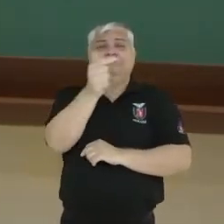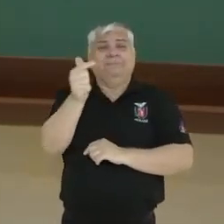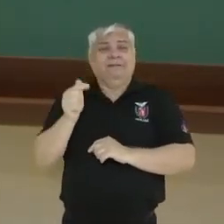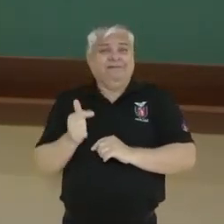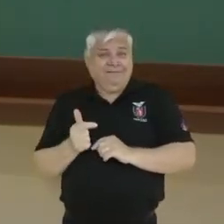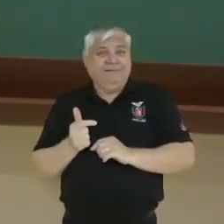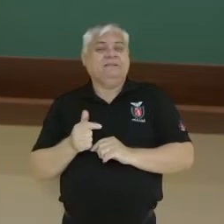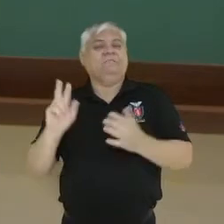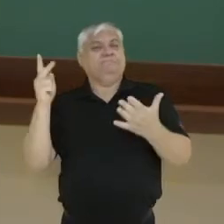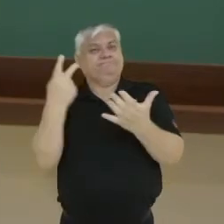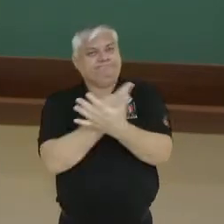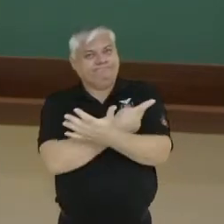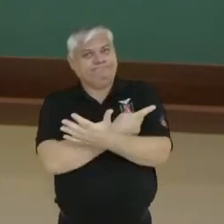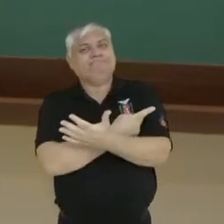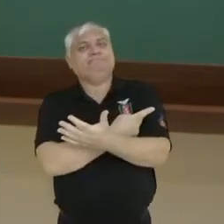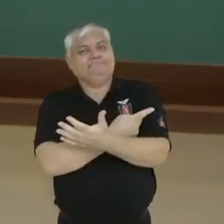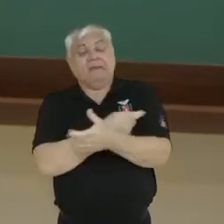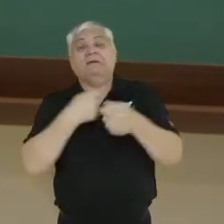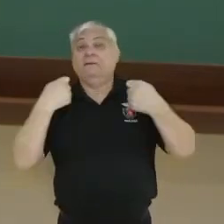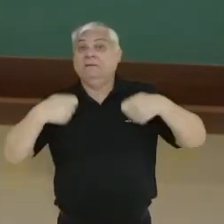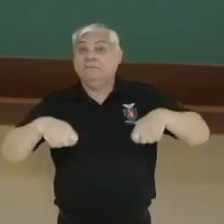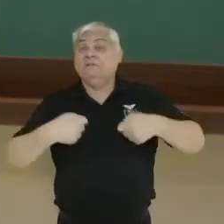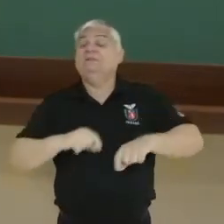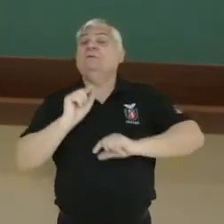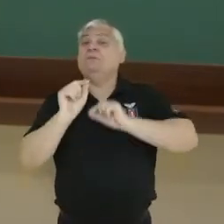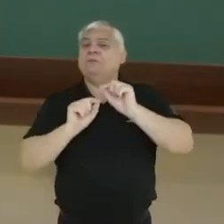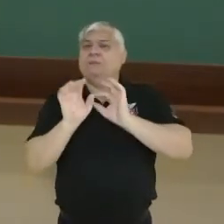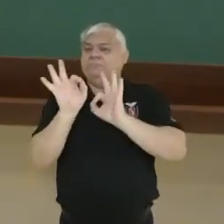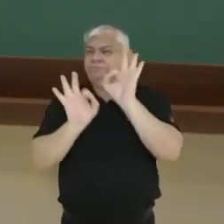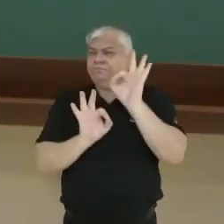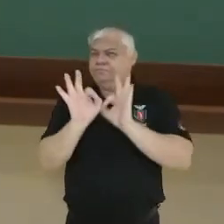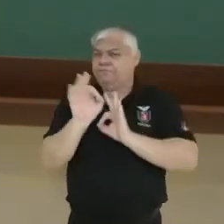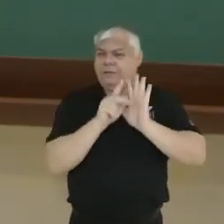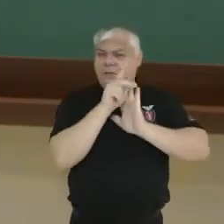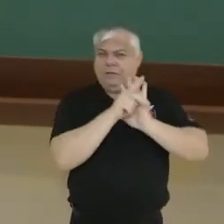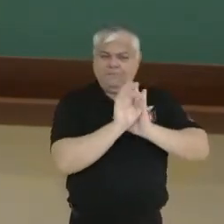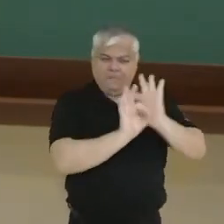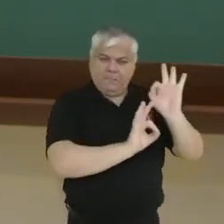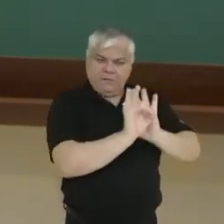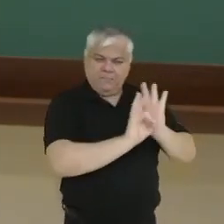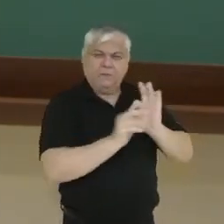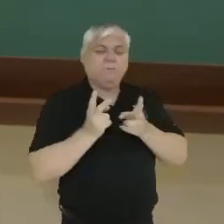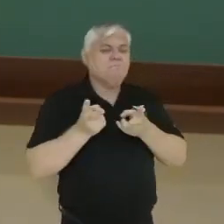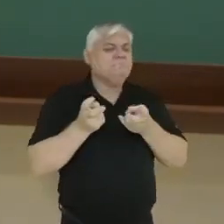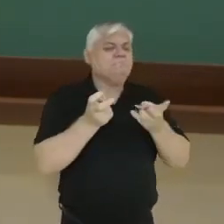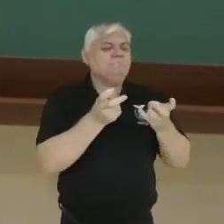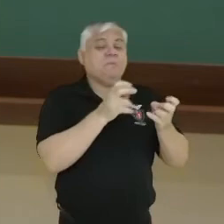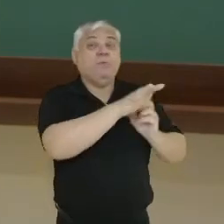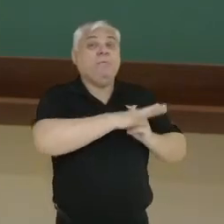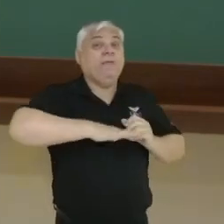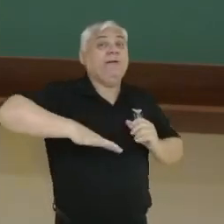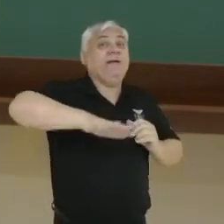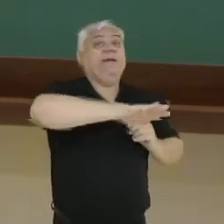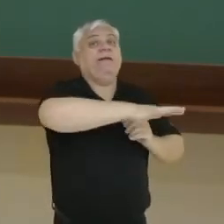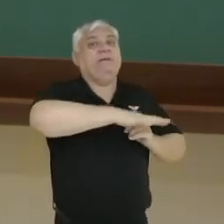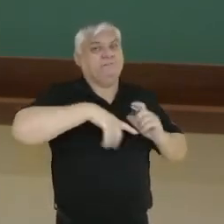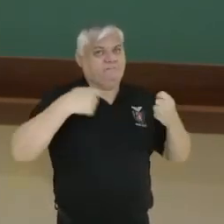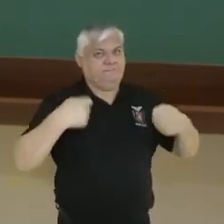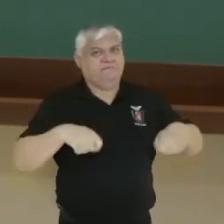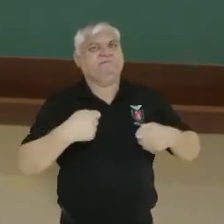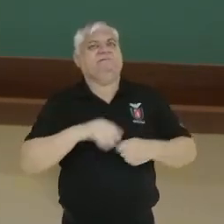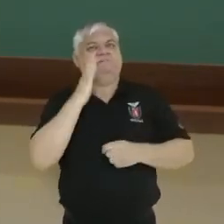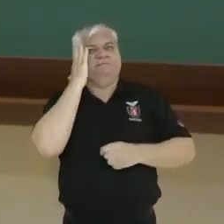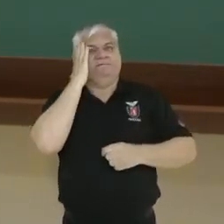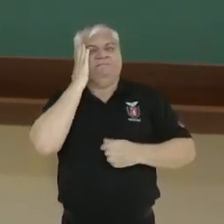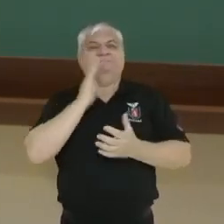algo muito errado. Então, precisa o quê? Planejamento, precisa se conhecer muito bem o mercado que você está